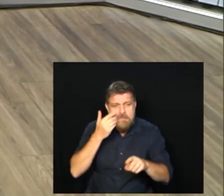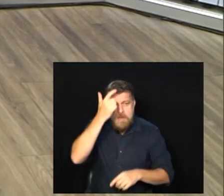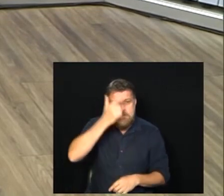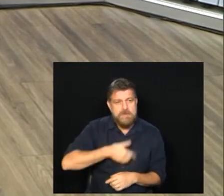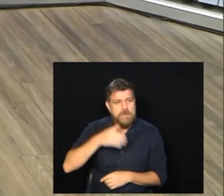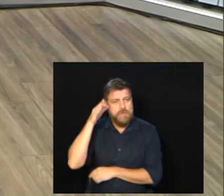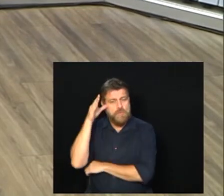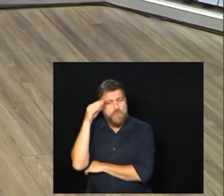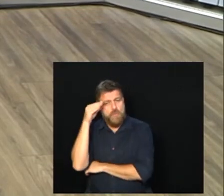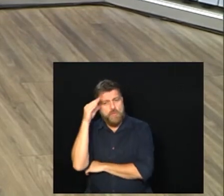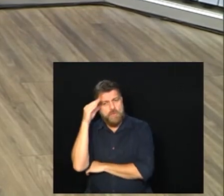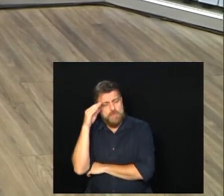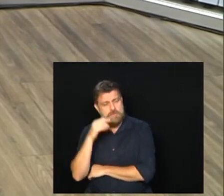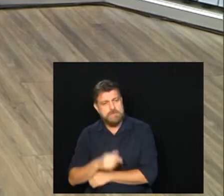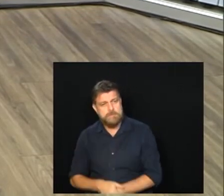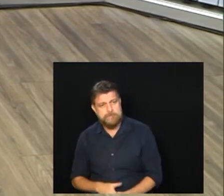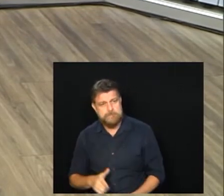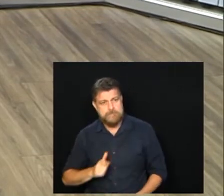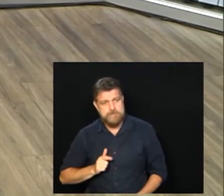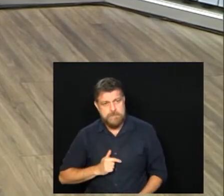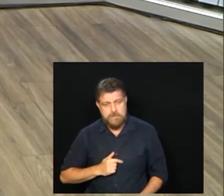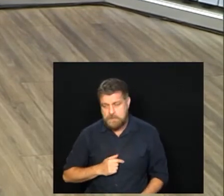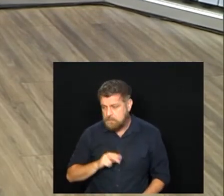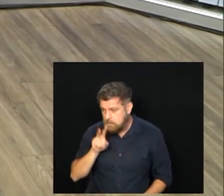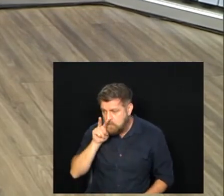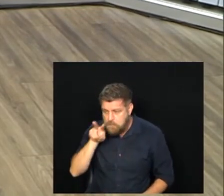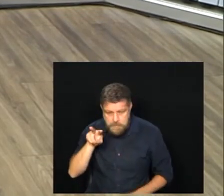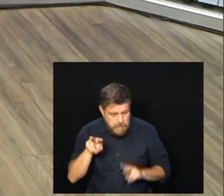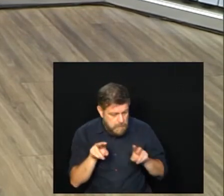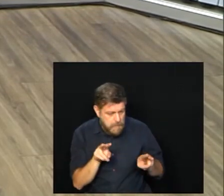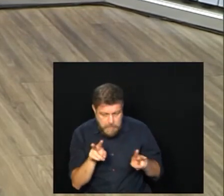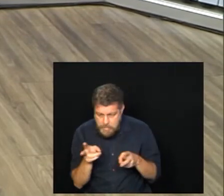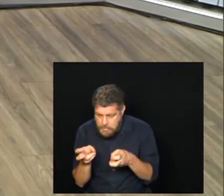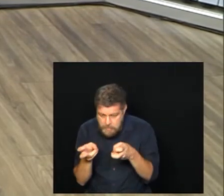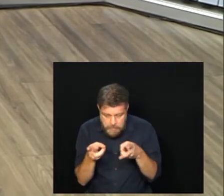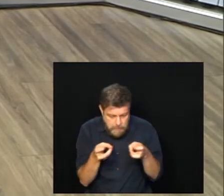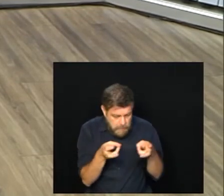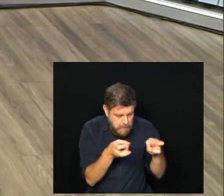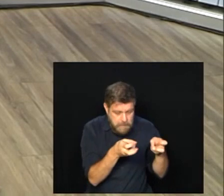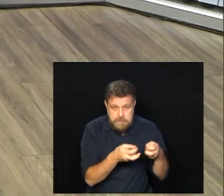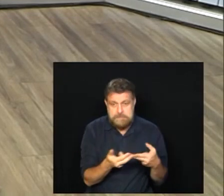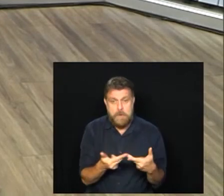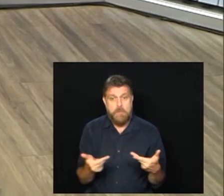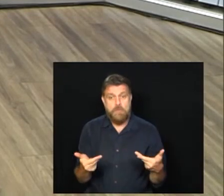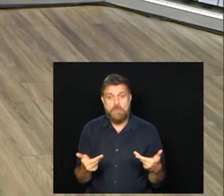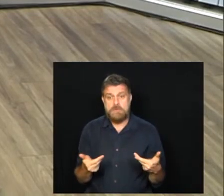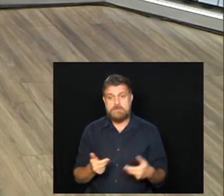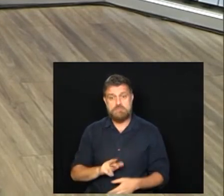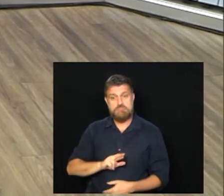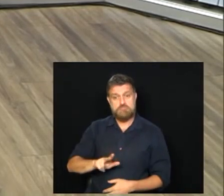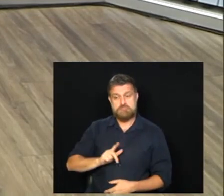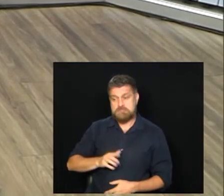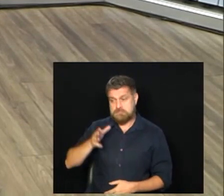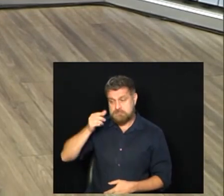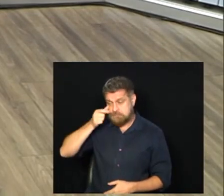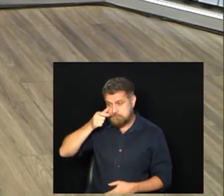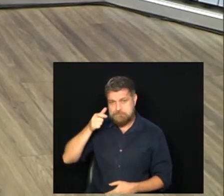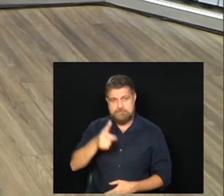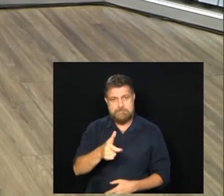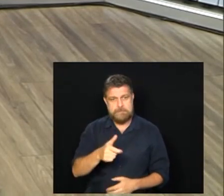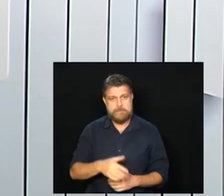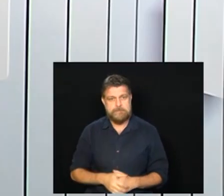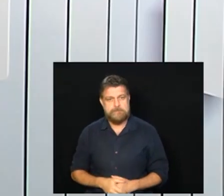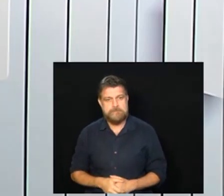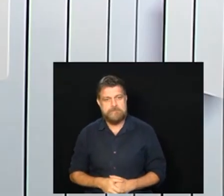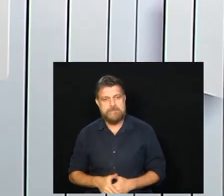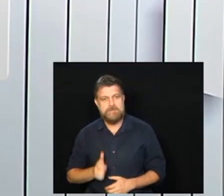com todos os locais aqui. Eu fico olhando para cada canto e você percebe uma coisa diferente. Então, é muito interessante. A minha pergunta é